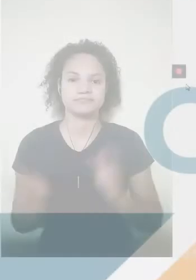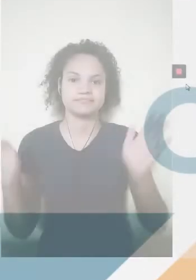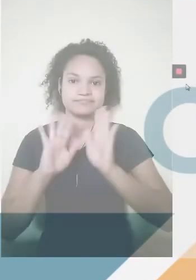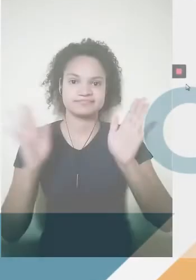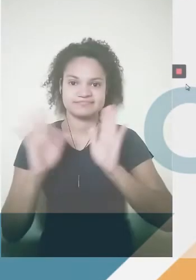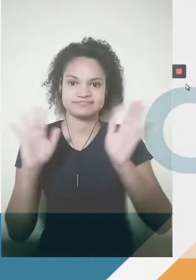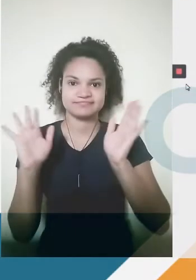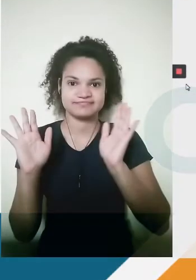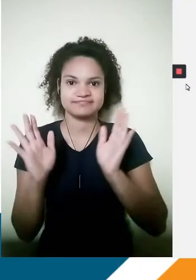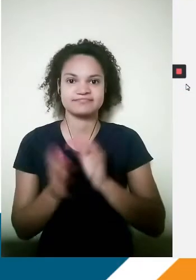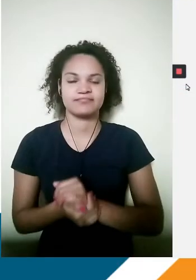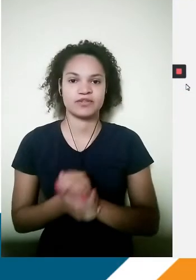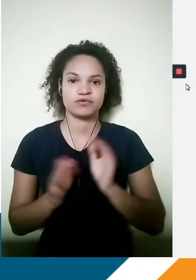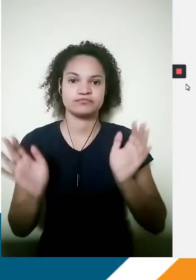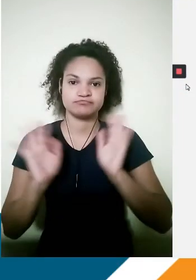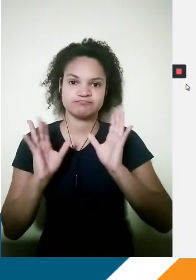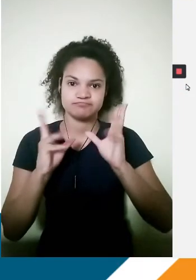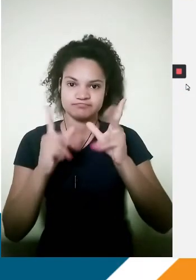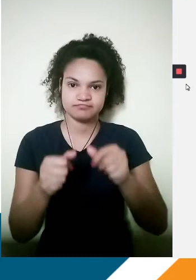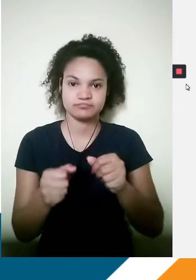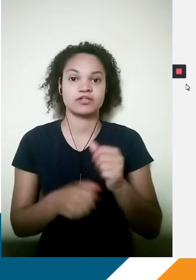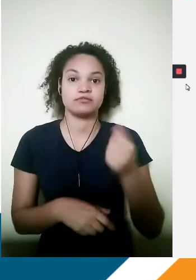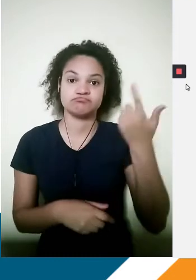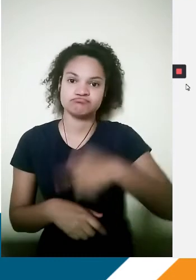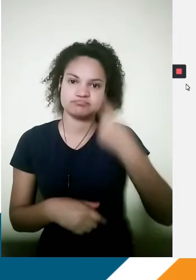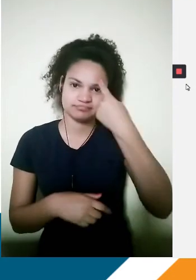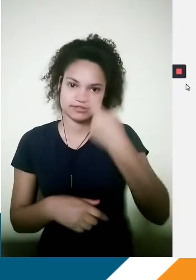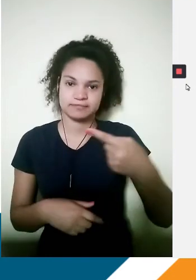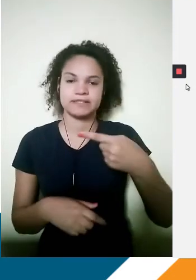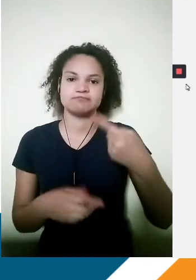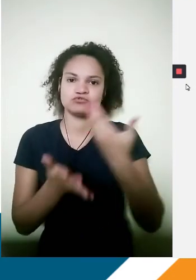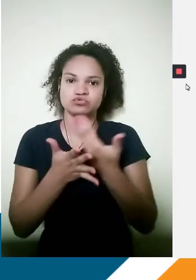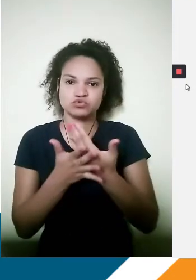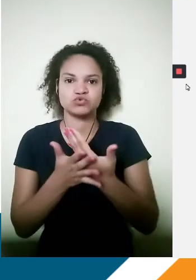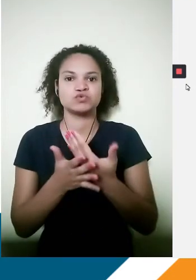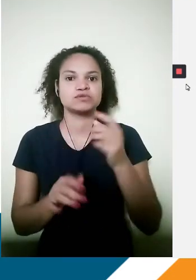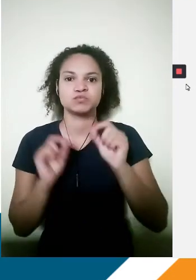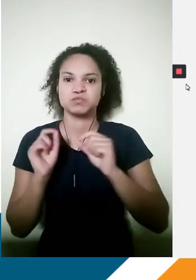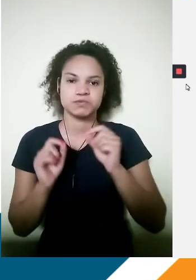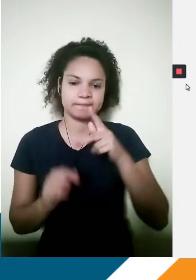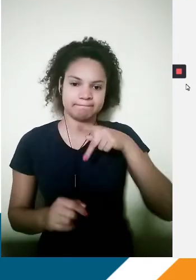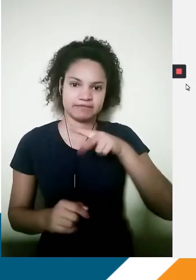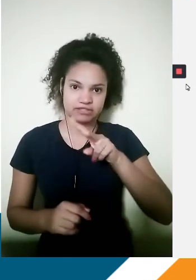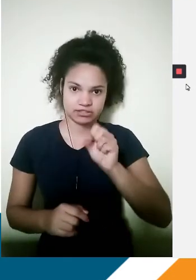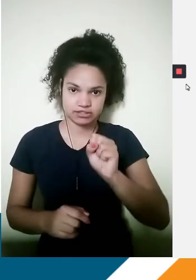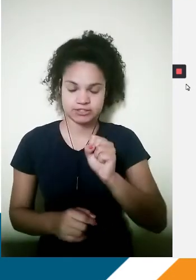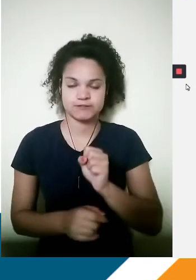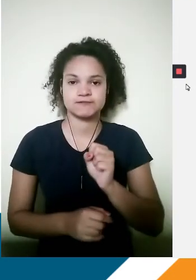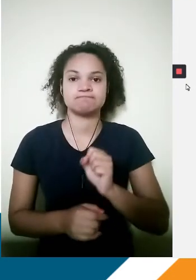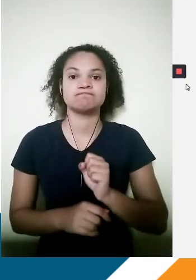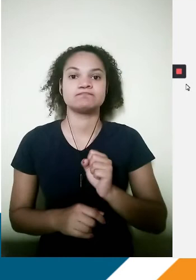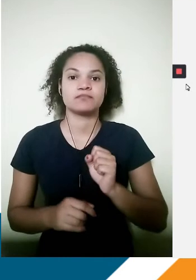Olá, olá para todos, mais uma semana de estudos do nosso pré-vestibular social